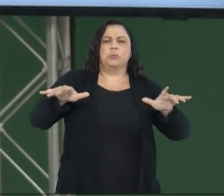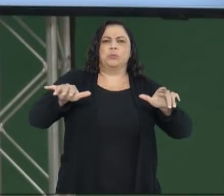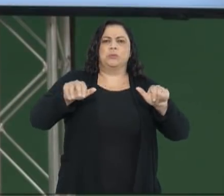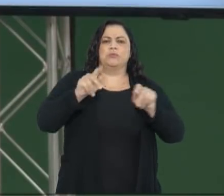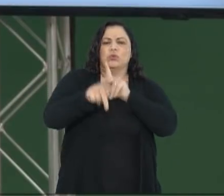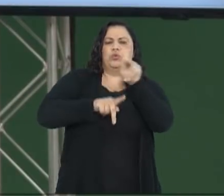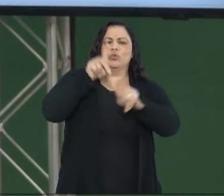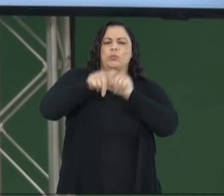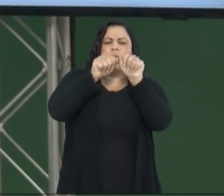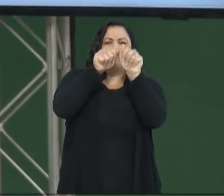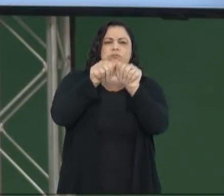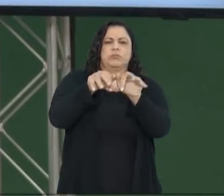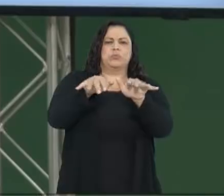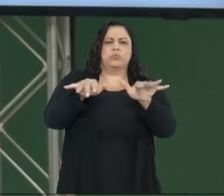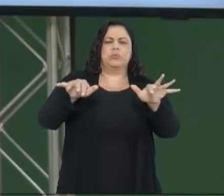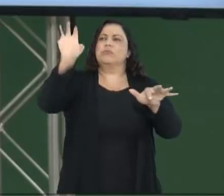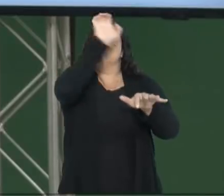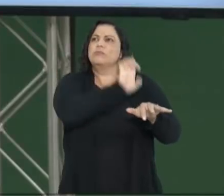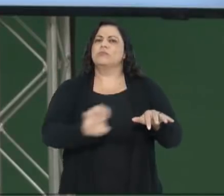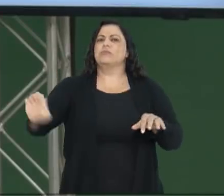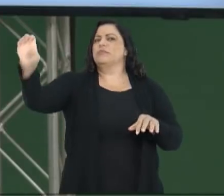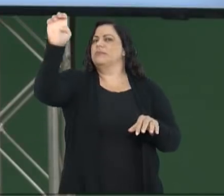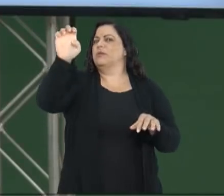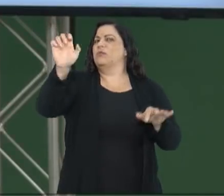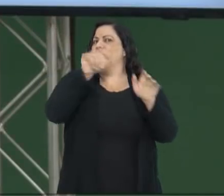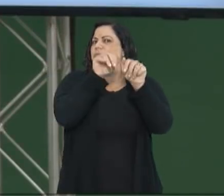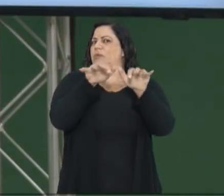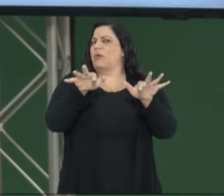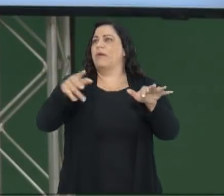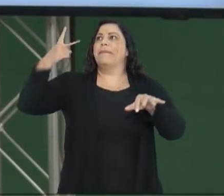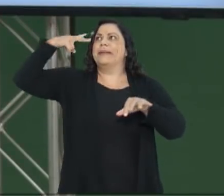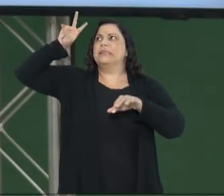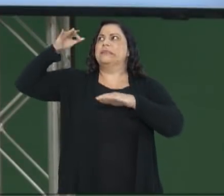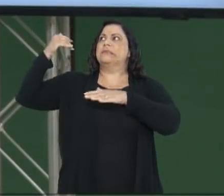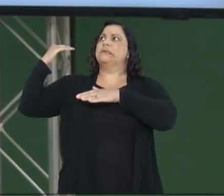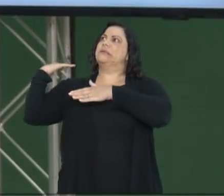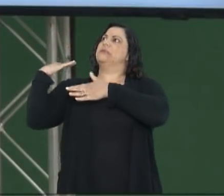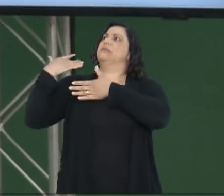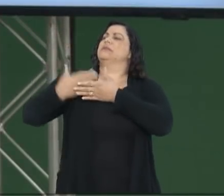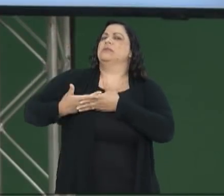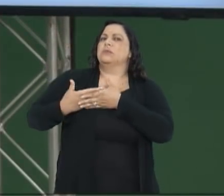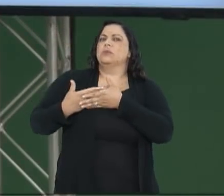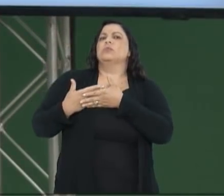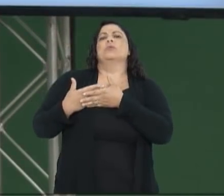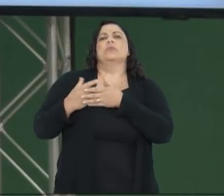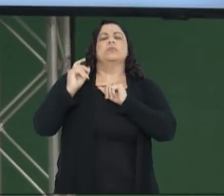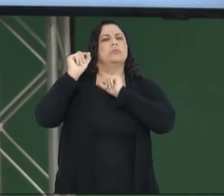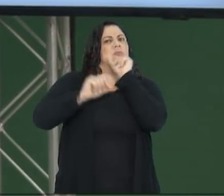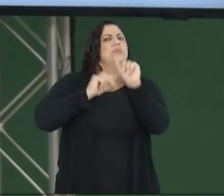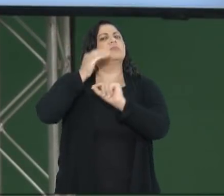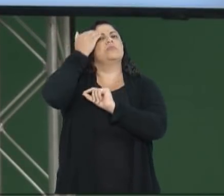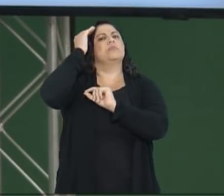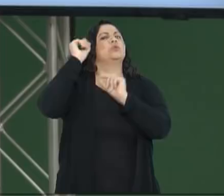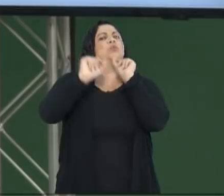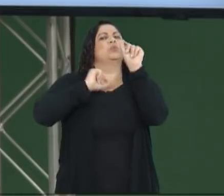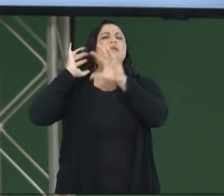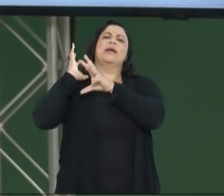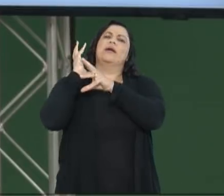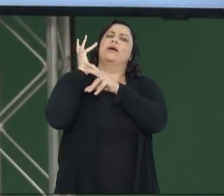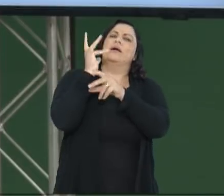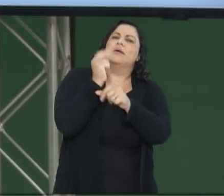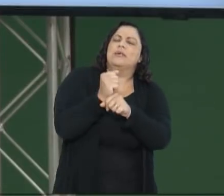povos pela Europa, né? Mas a história vai nos ajudar a entender o que eles trouxeram, como